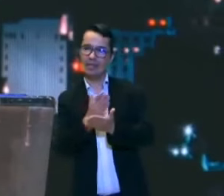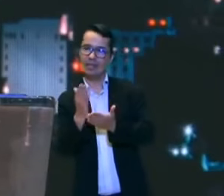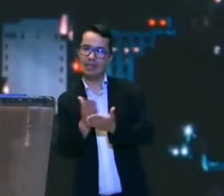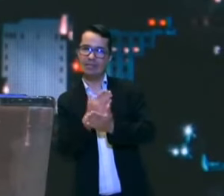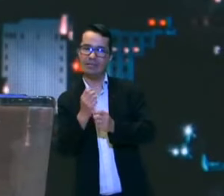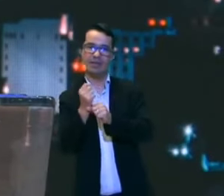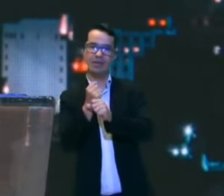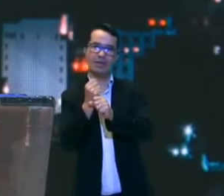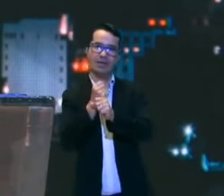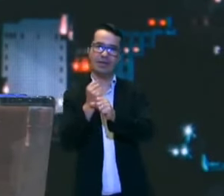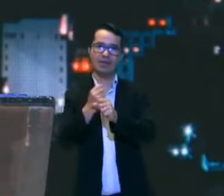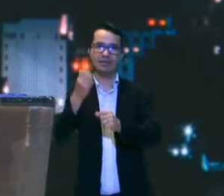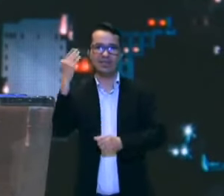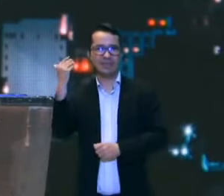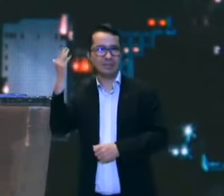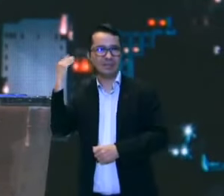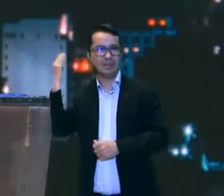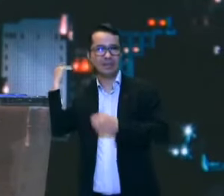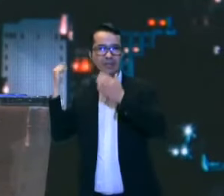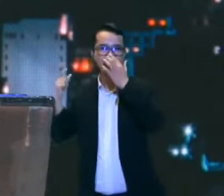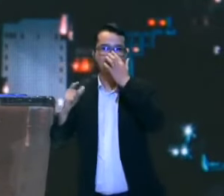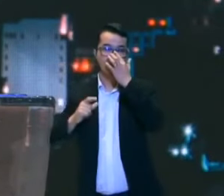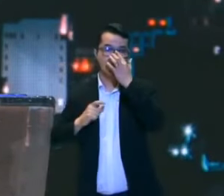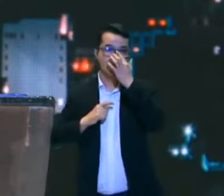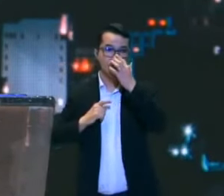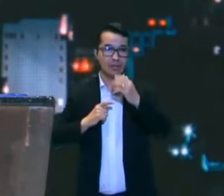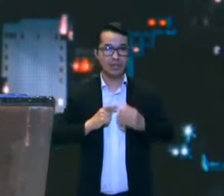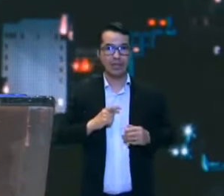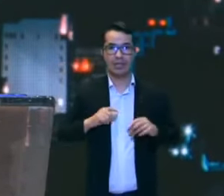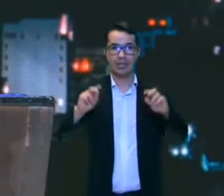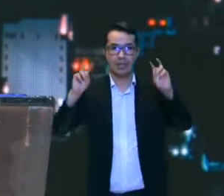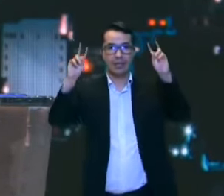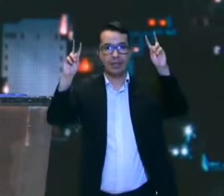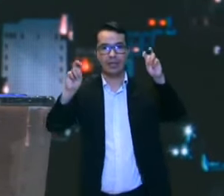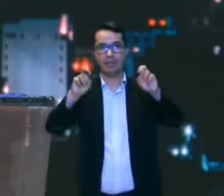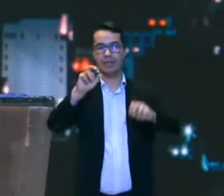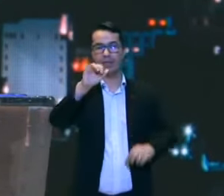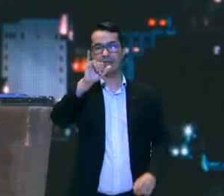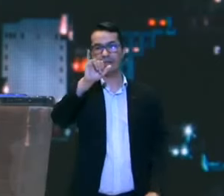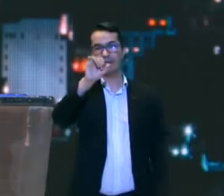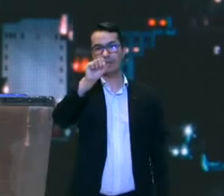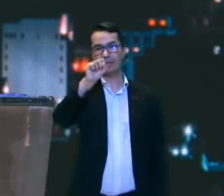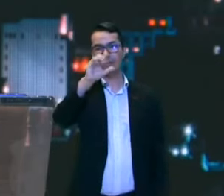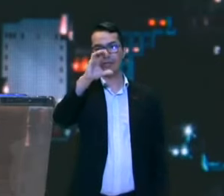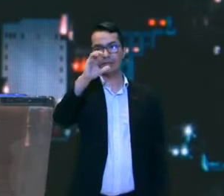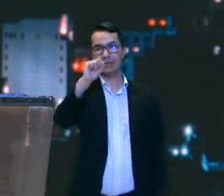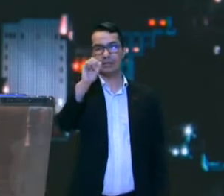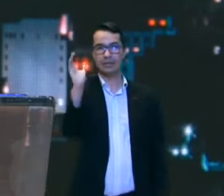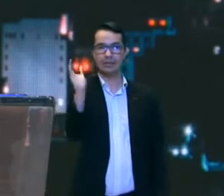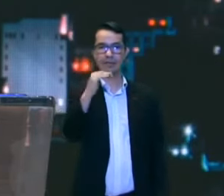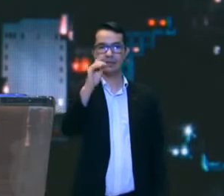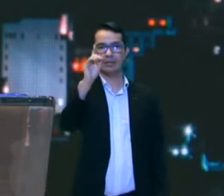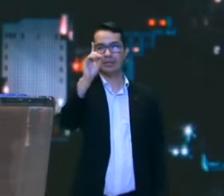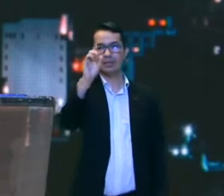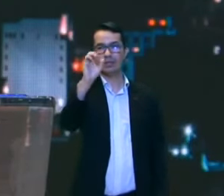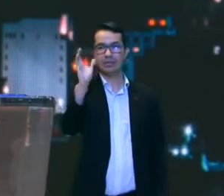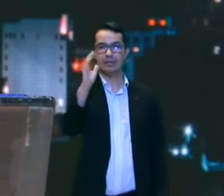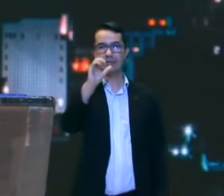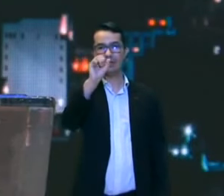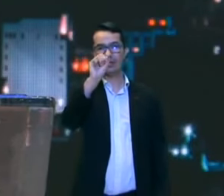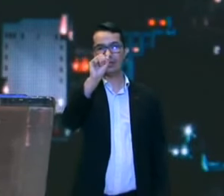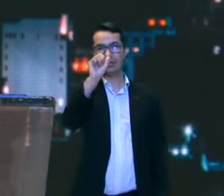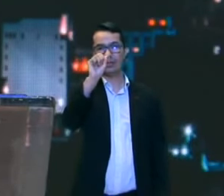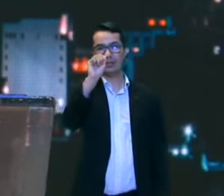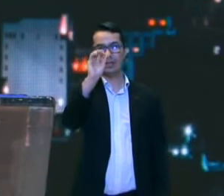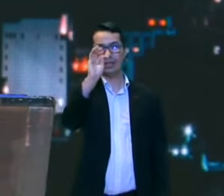Chama-se A Isca de Satanás. Quem já leu esse livro? Você não leu, vale a pena. É do